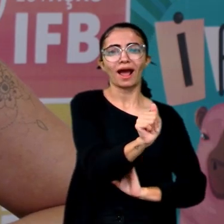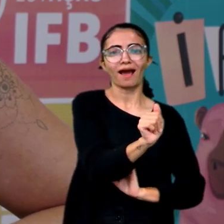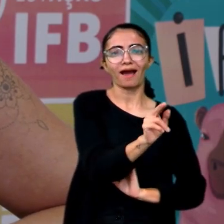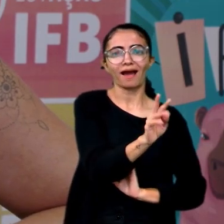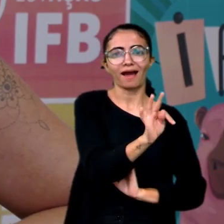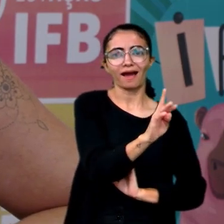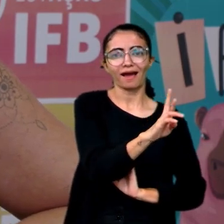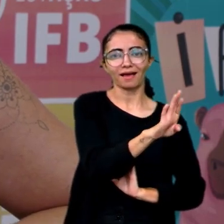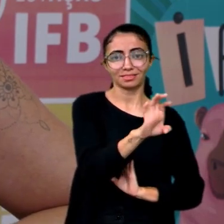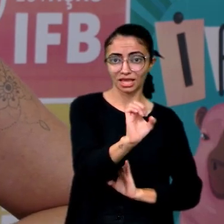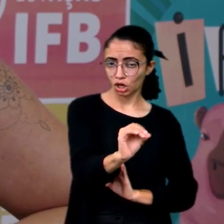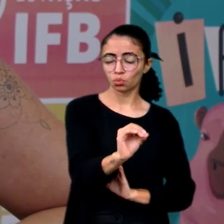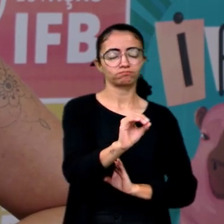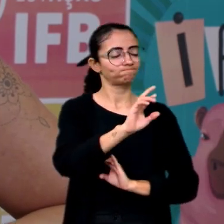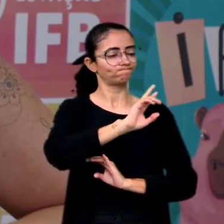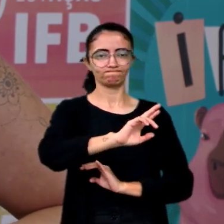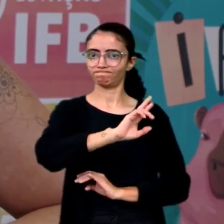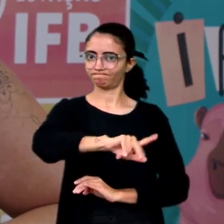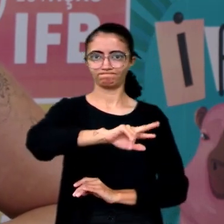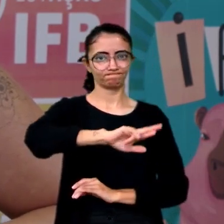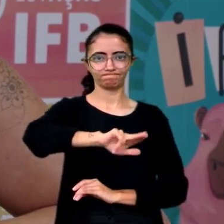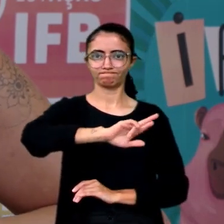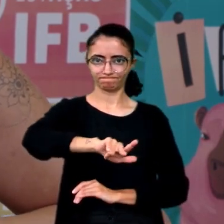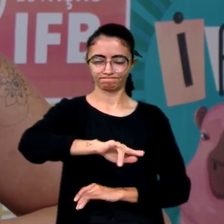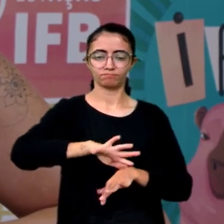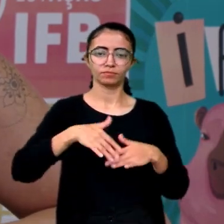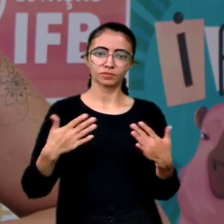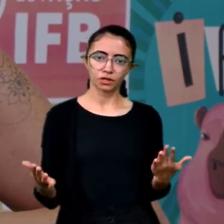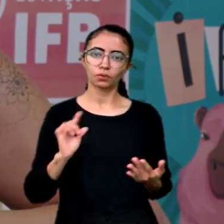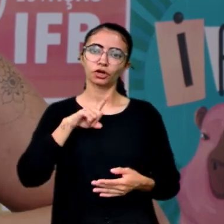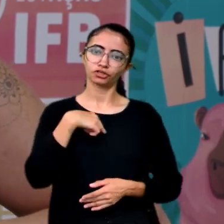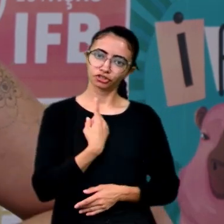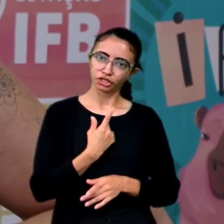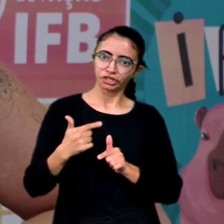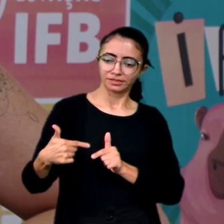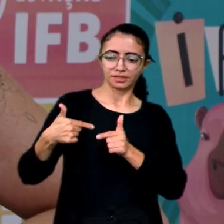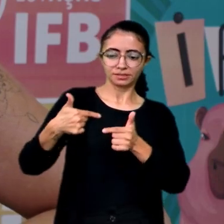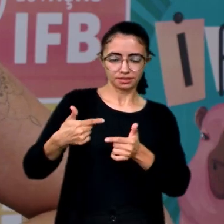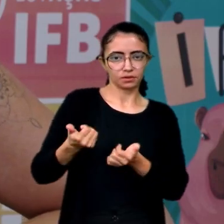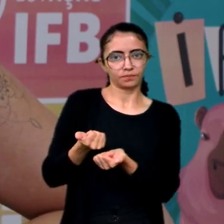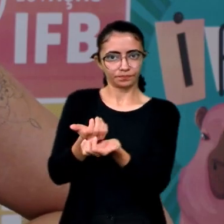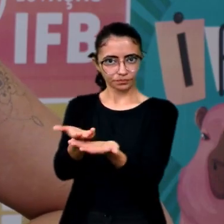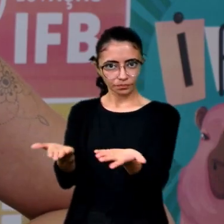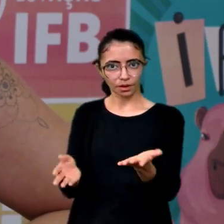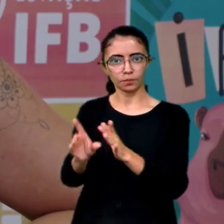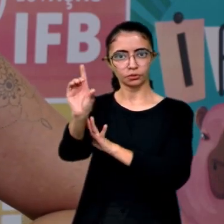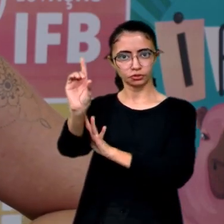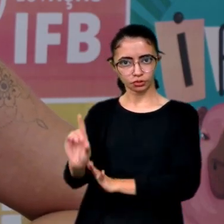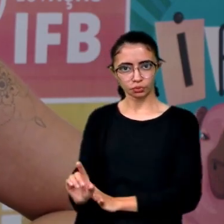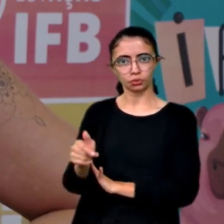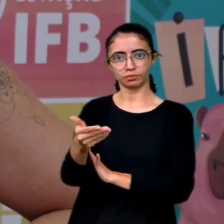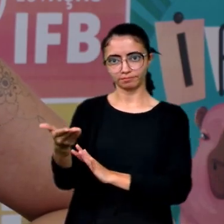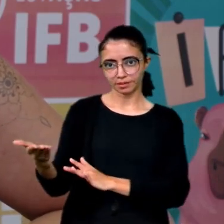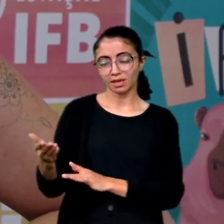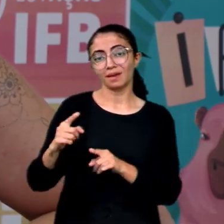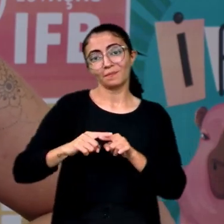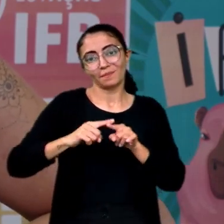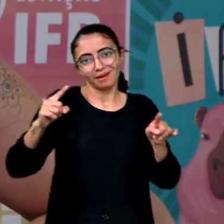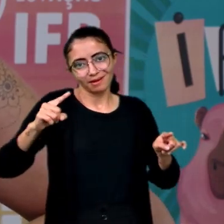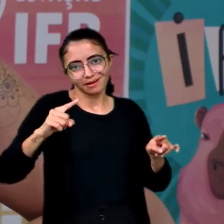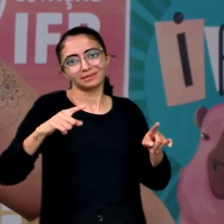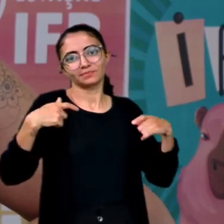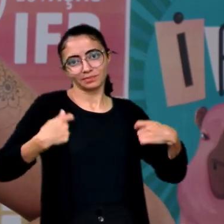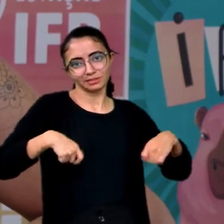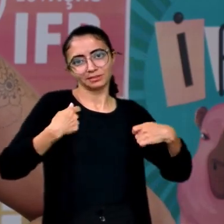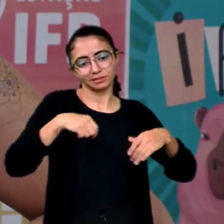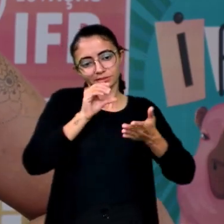essa estruturação, todos os diretores receberam, está na mão deles. Só que é isso, né? A gente precisa de recurso também, porque tem que ser